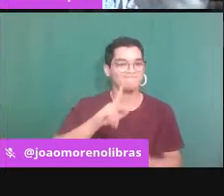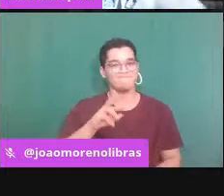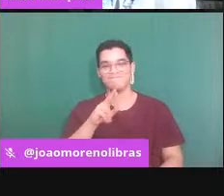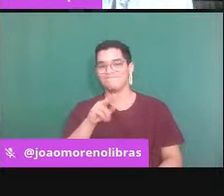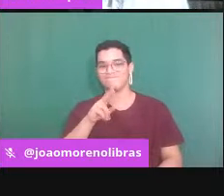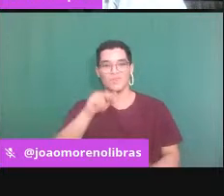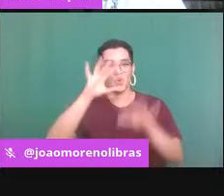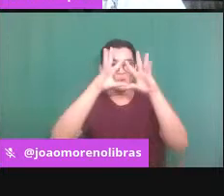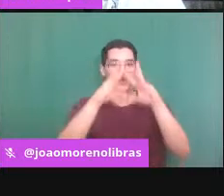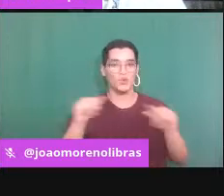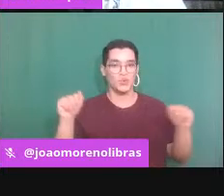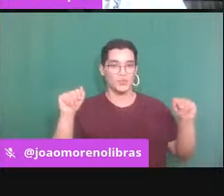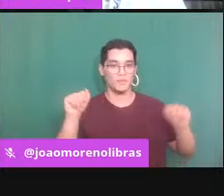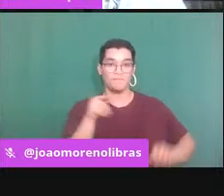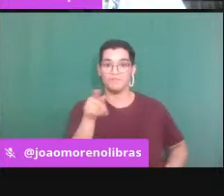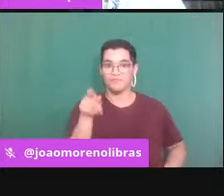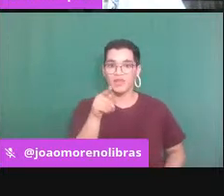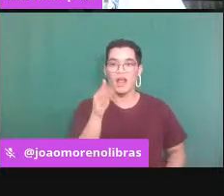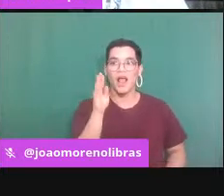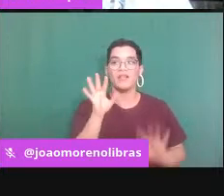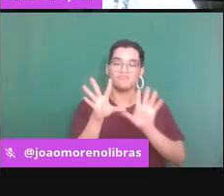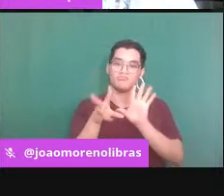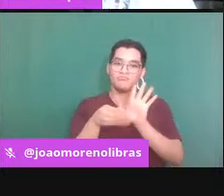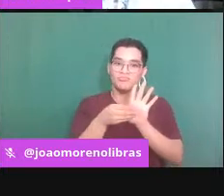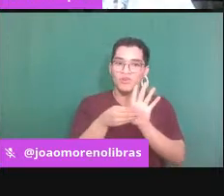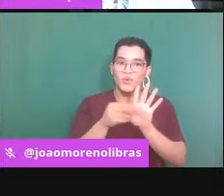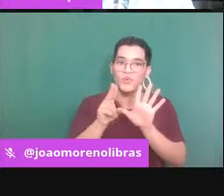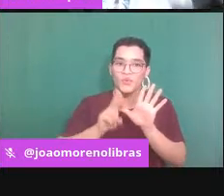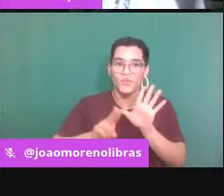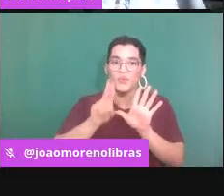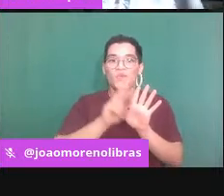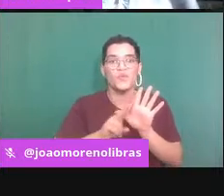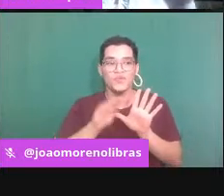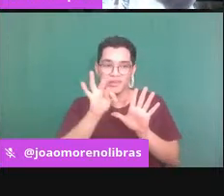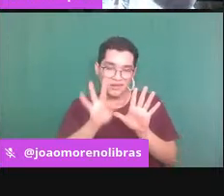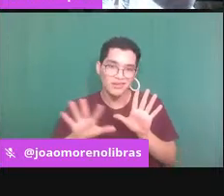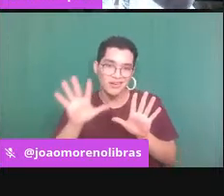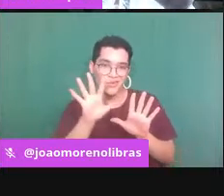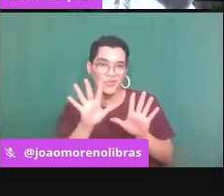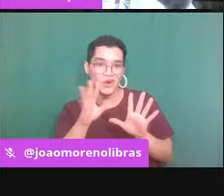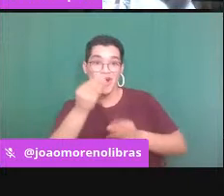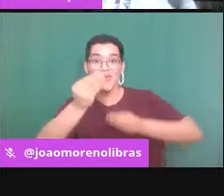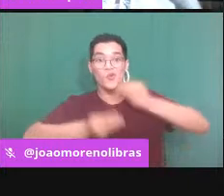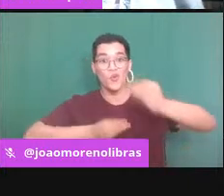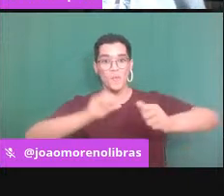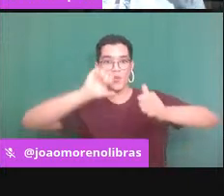né, no arcabouço teórico, formas de transformar